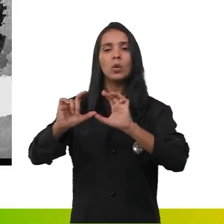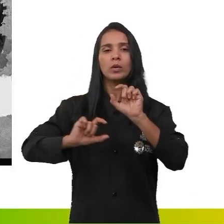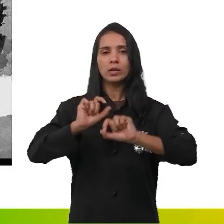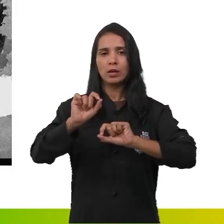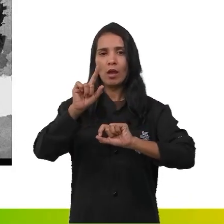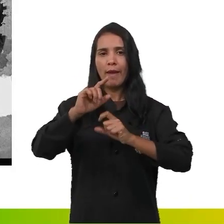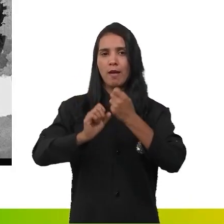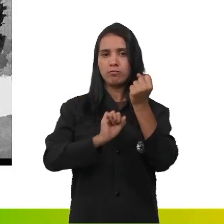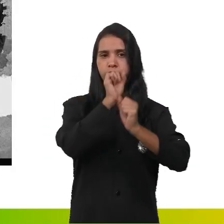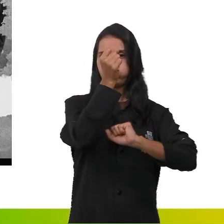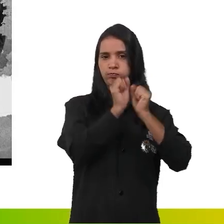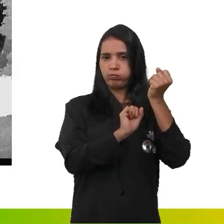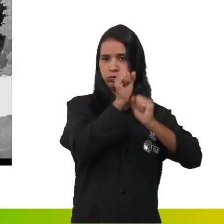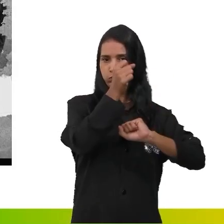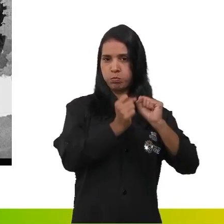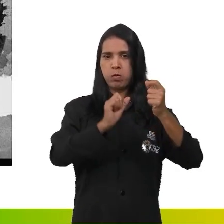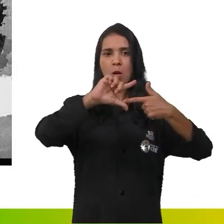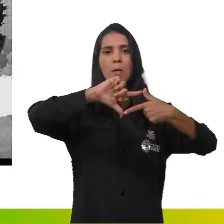industrialização,